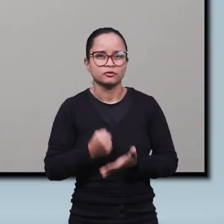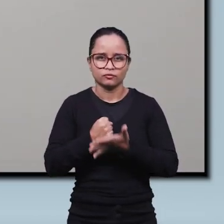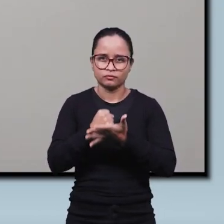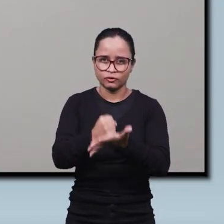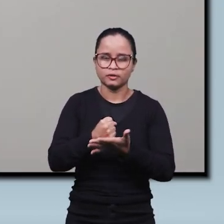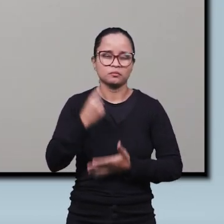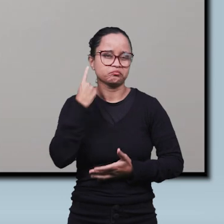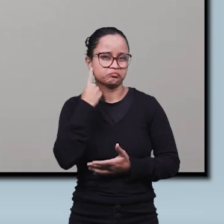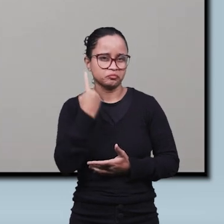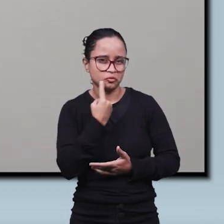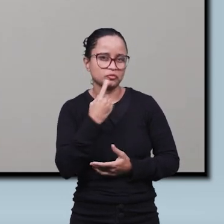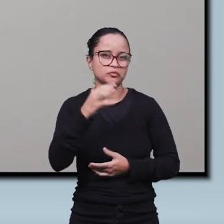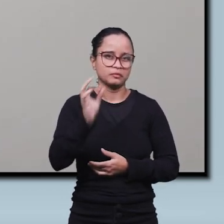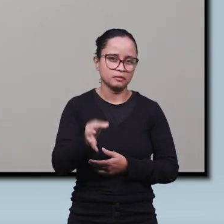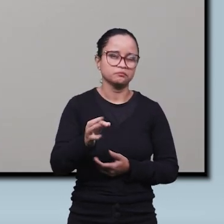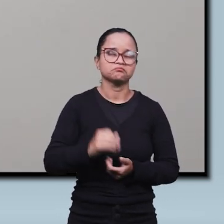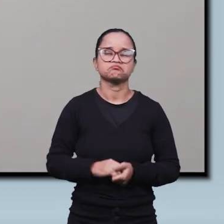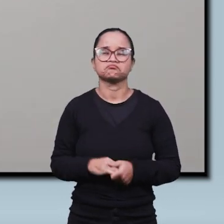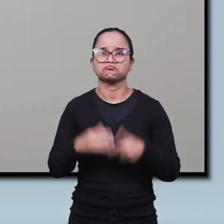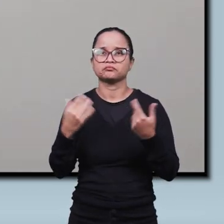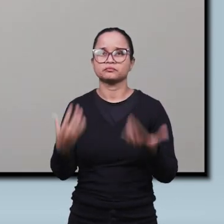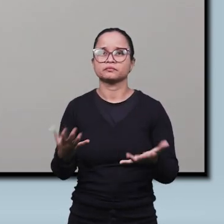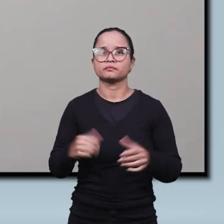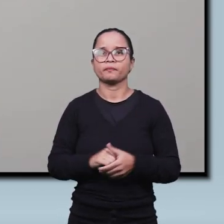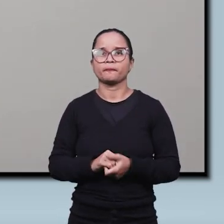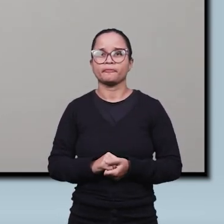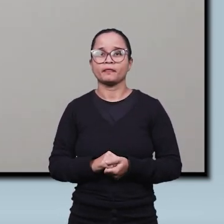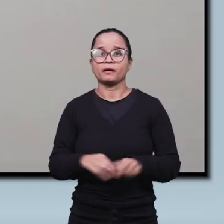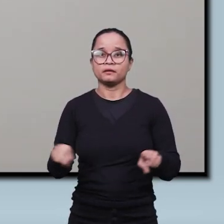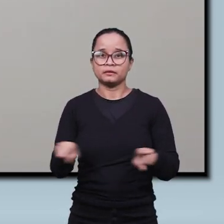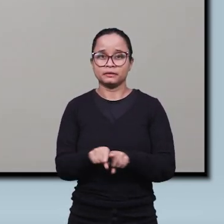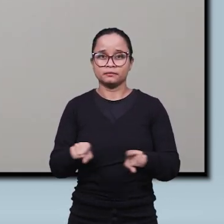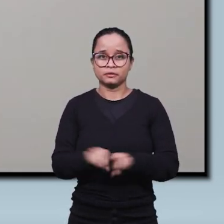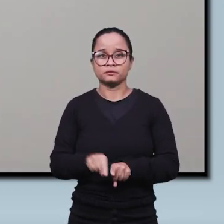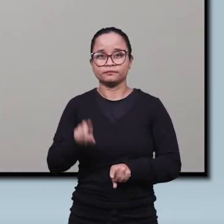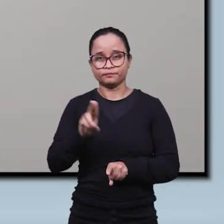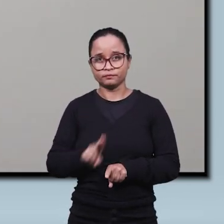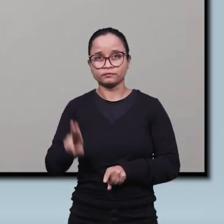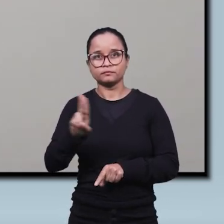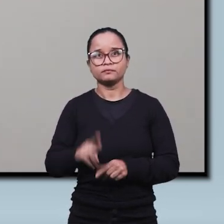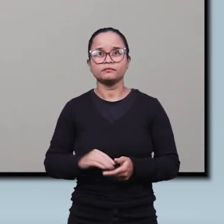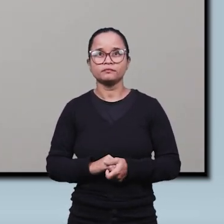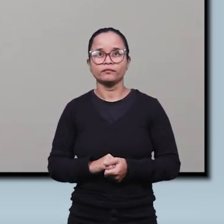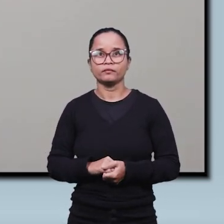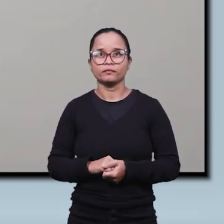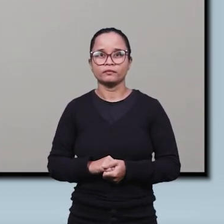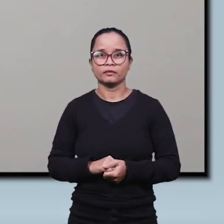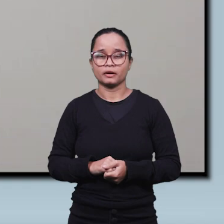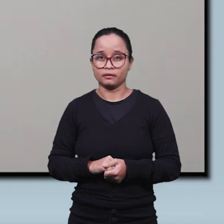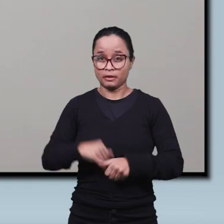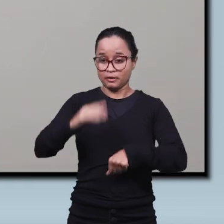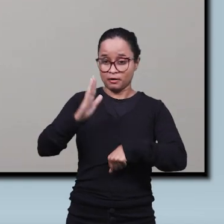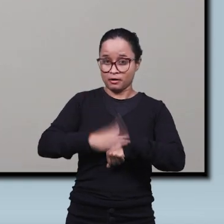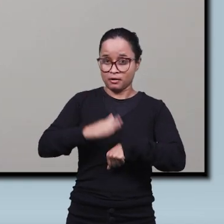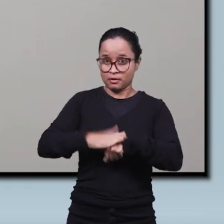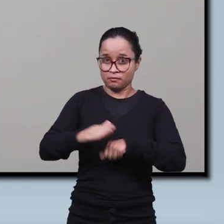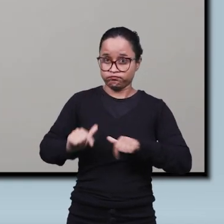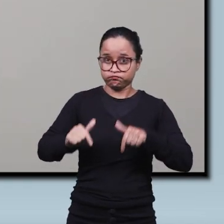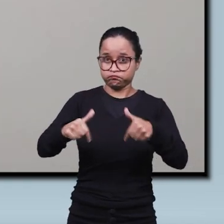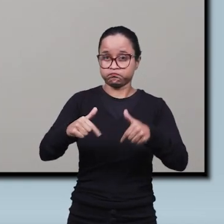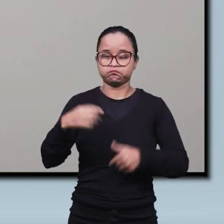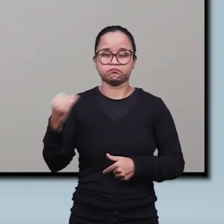do surdo, né? Então, a ampliação desses recursos para essa autonomia é